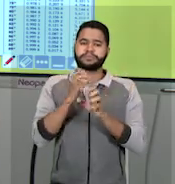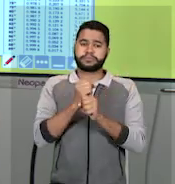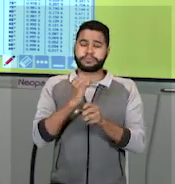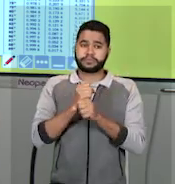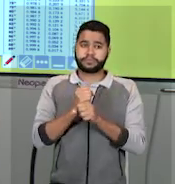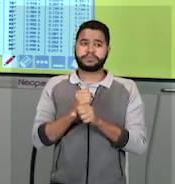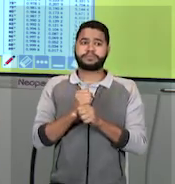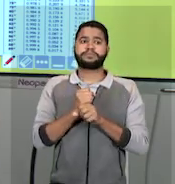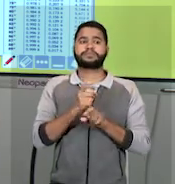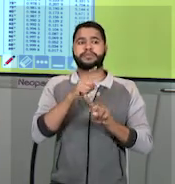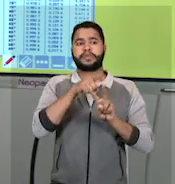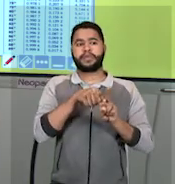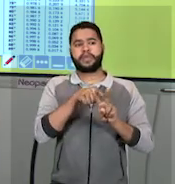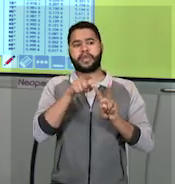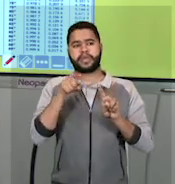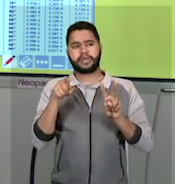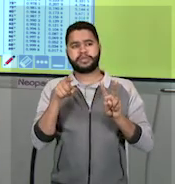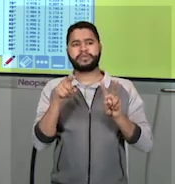sobre 2, é exatamente